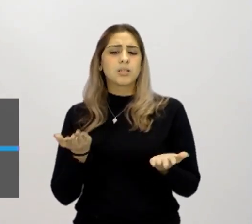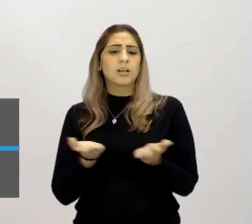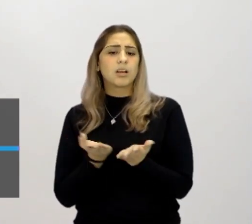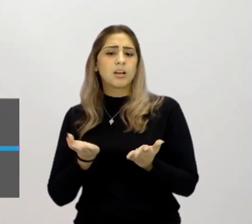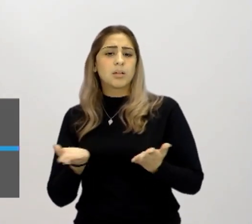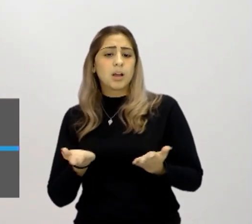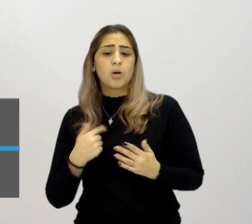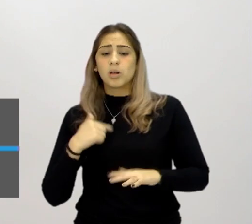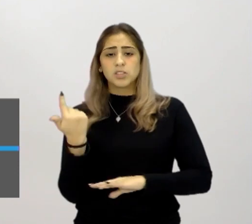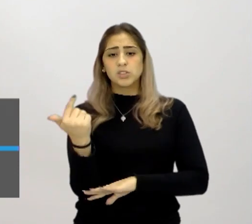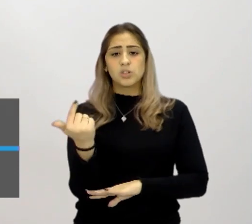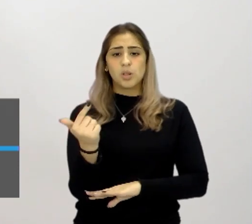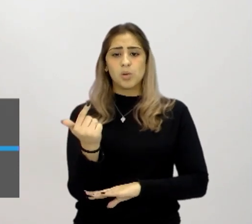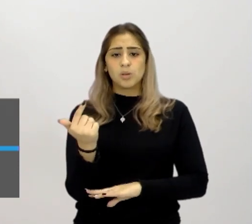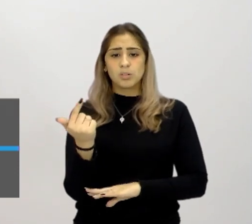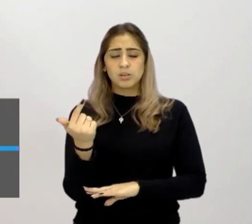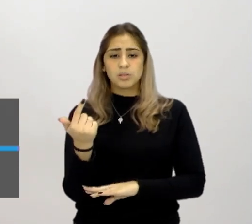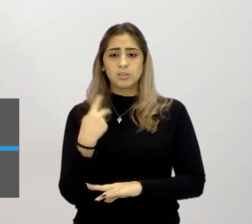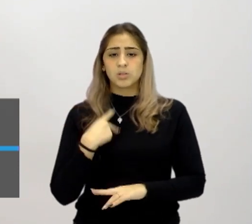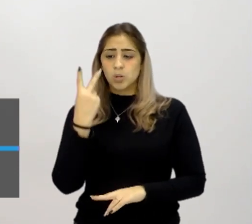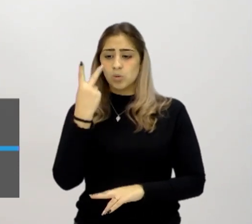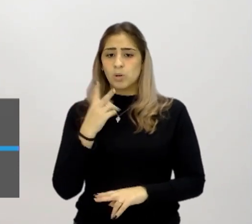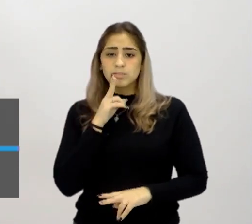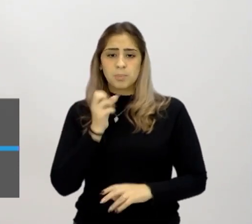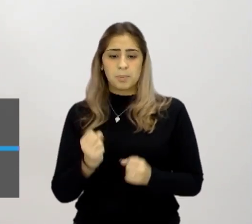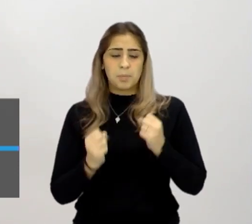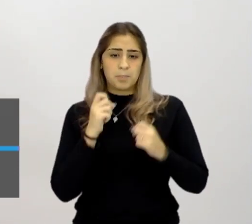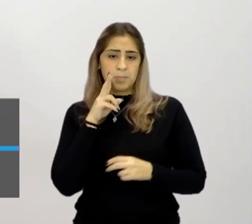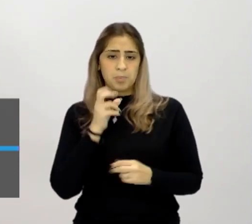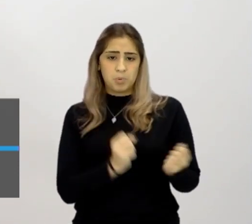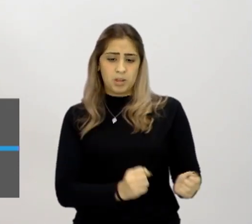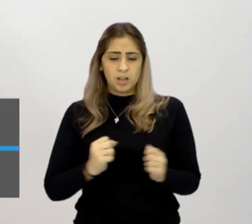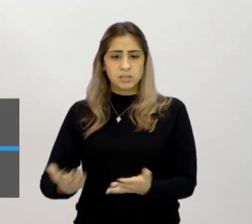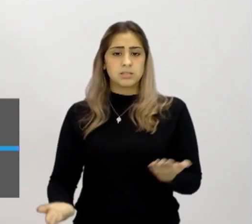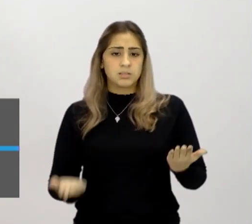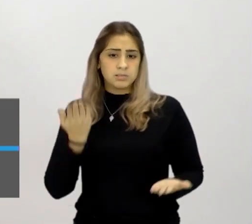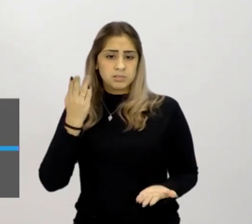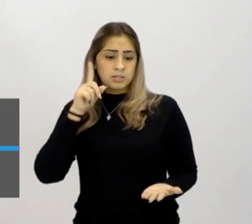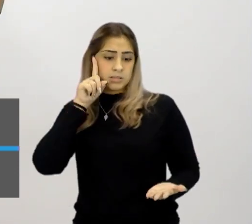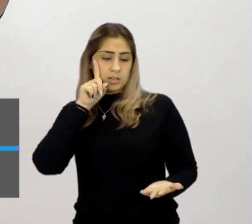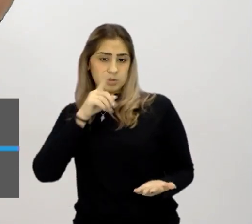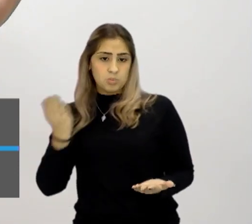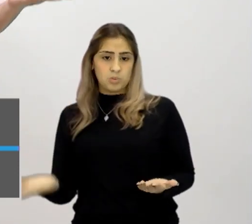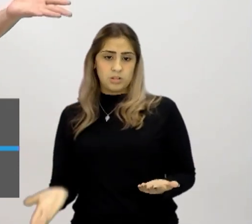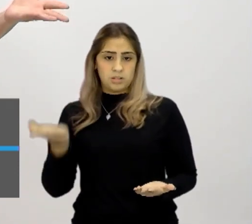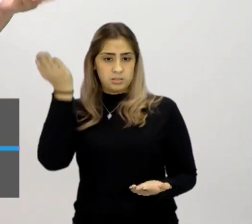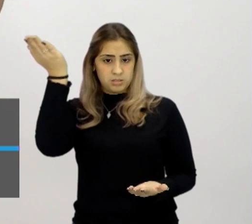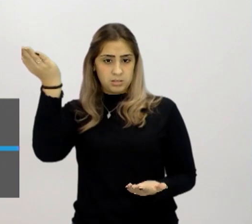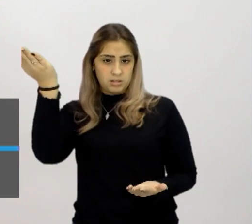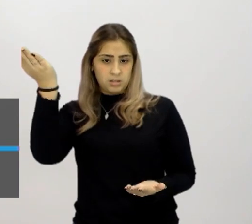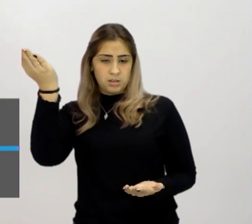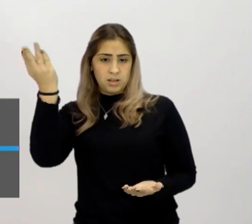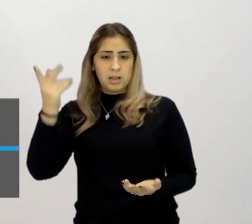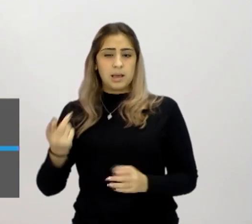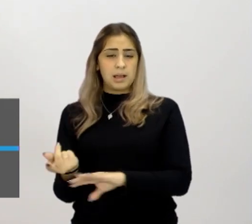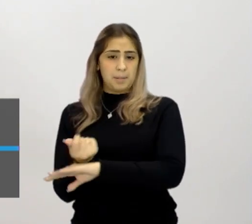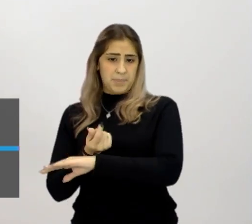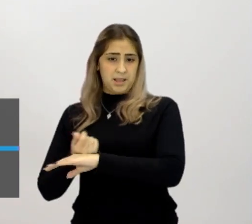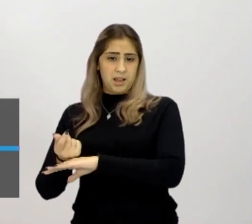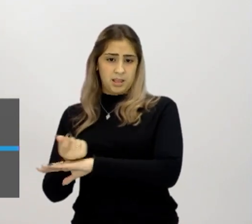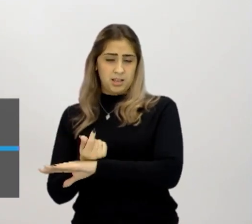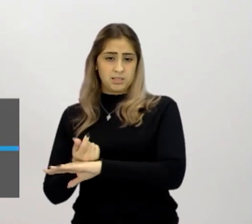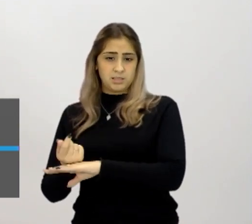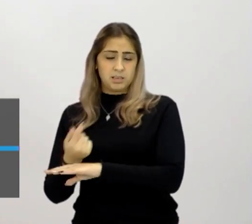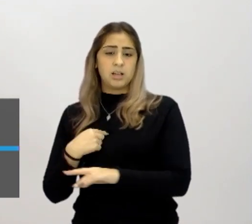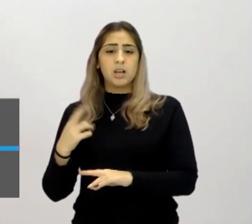nós não temos aquelas duas superpotências, vocês se lembram? Estados Unidos com a lógica capitalista, União